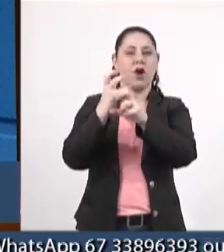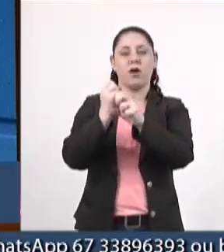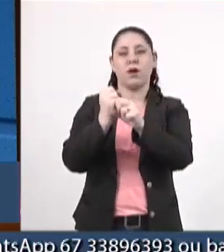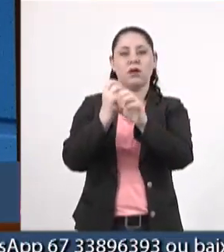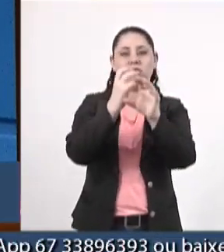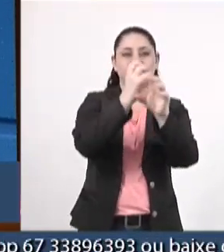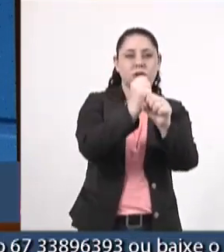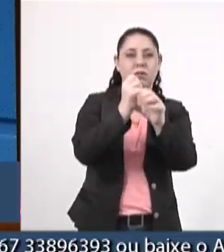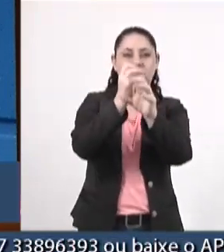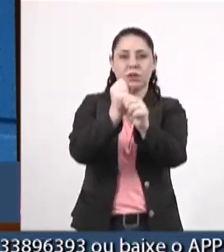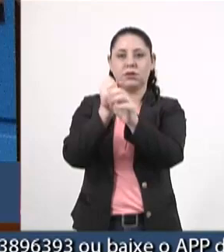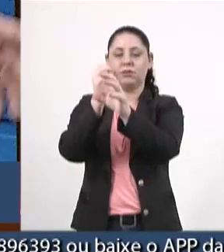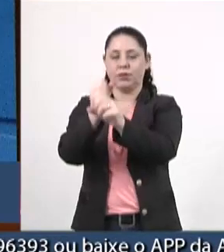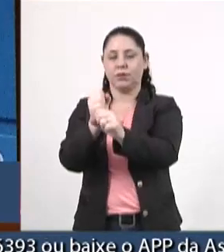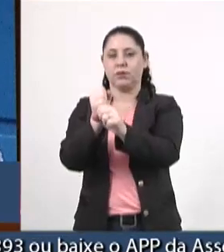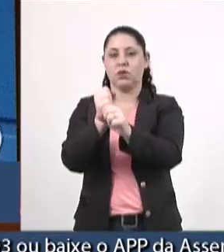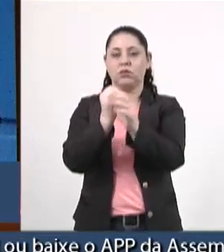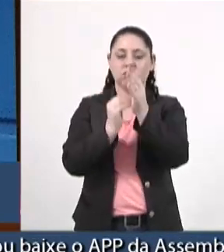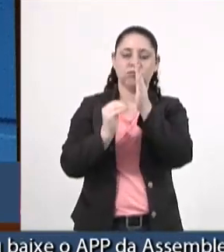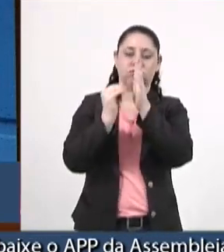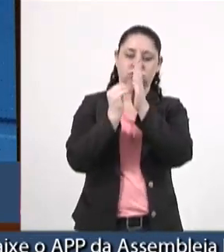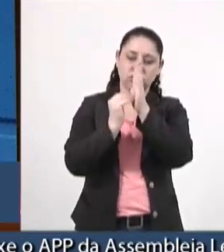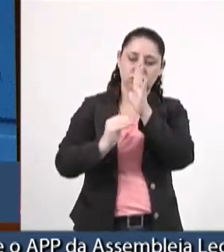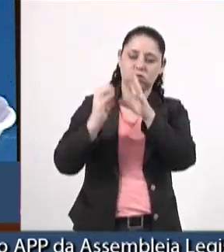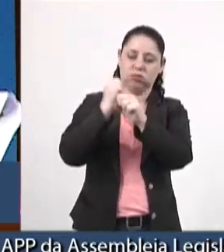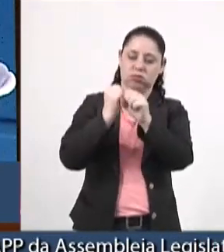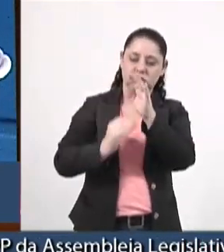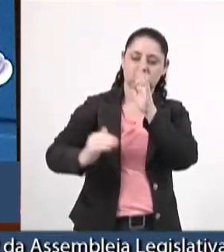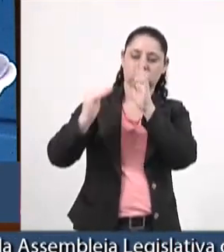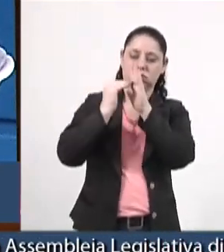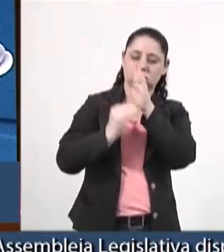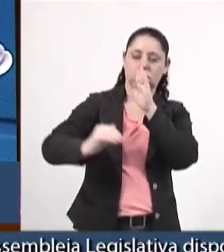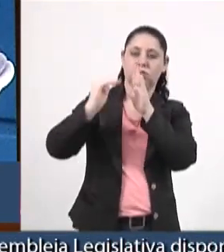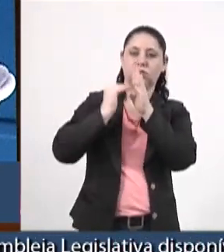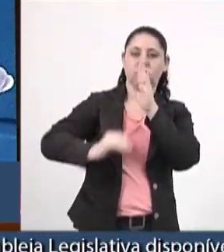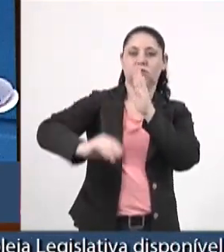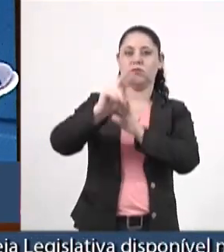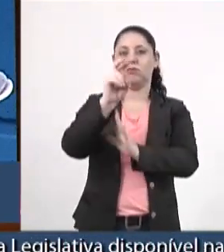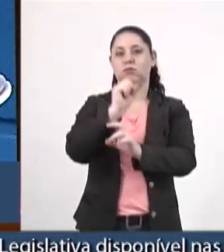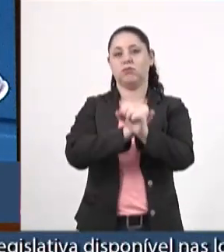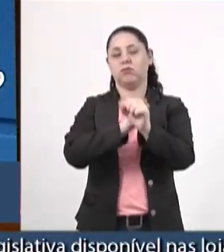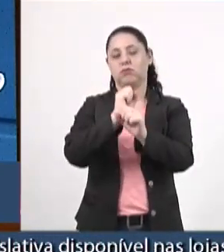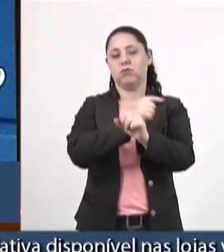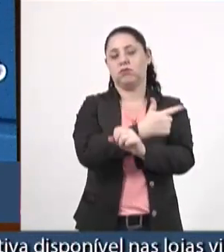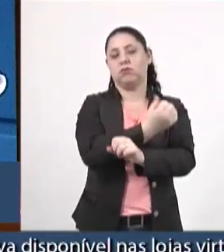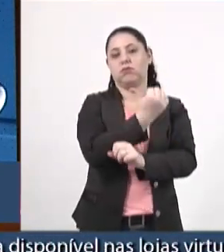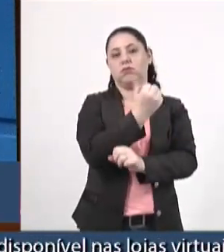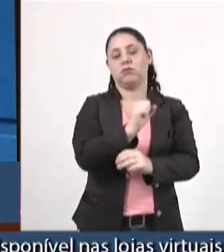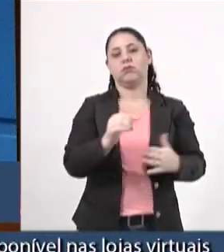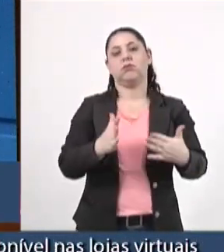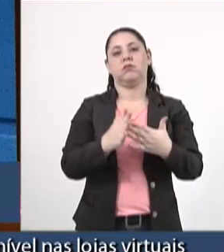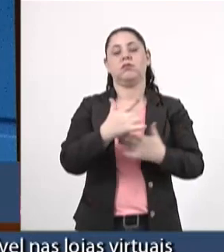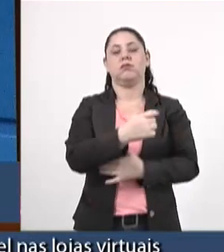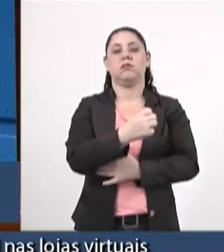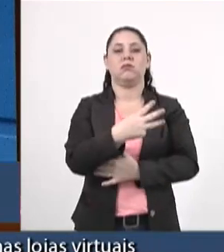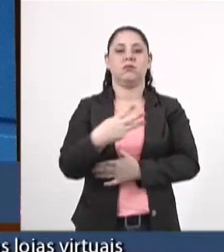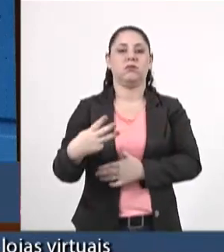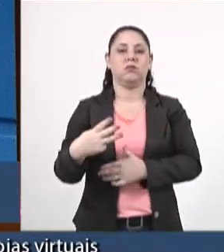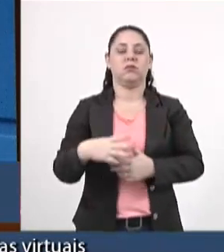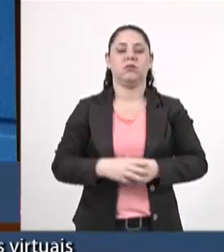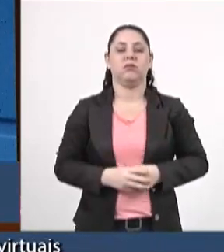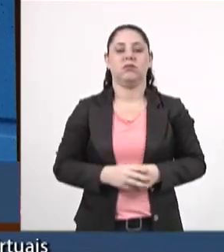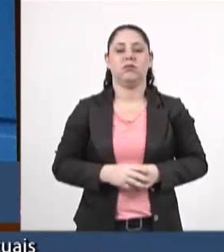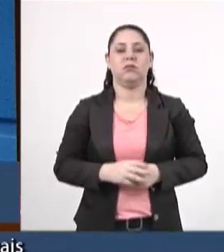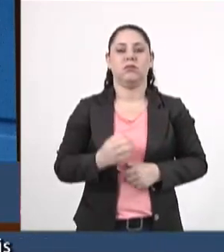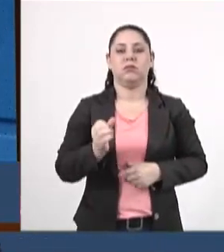aritmética dos aumentos que aconteceram nos últimos 5 anos, 2018 a 2023,